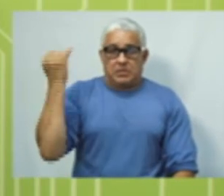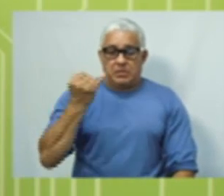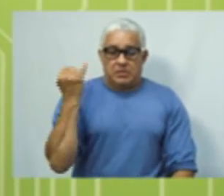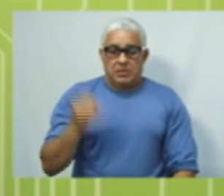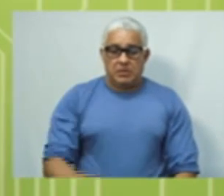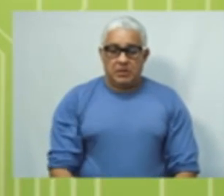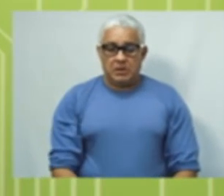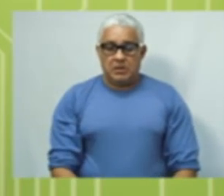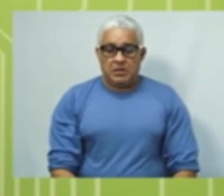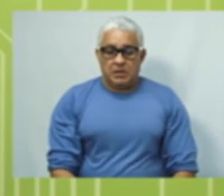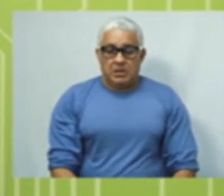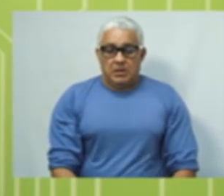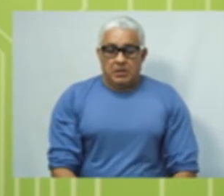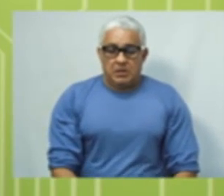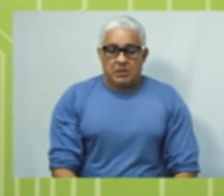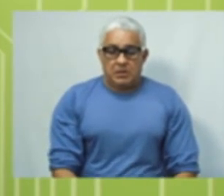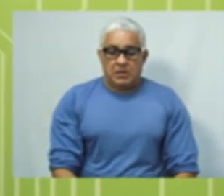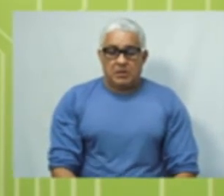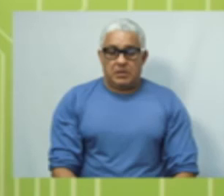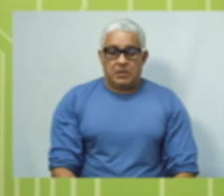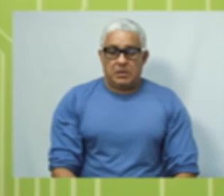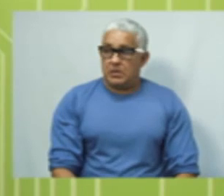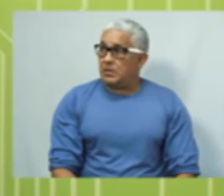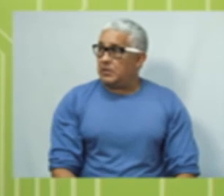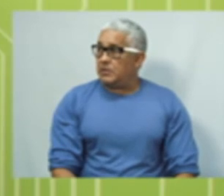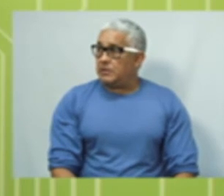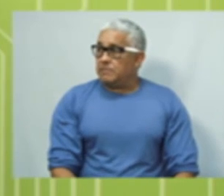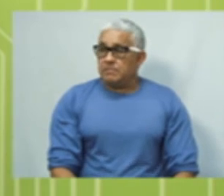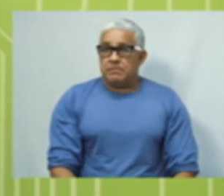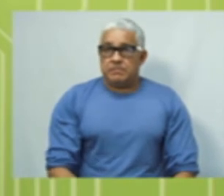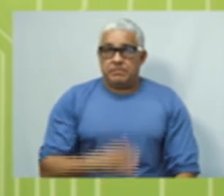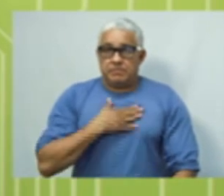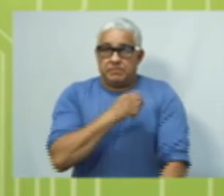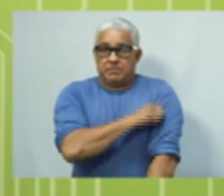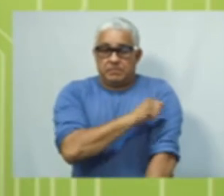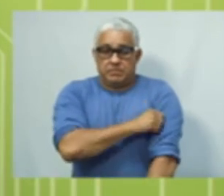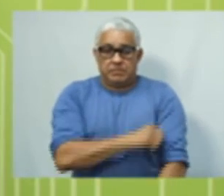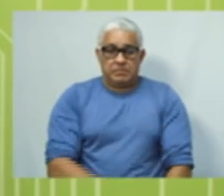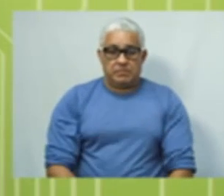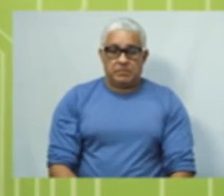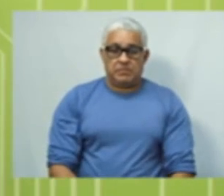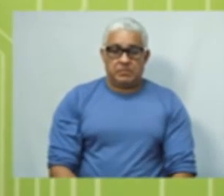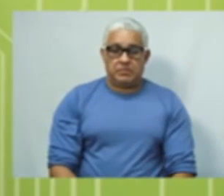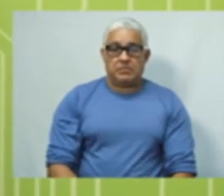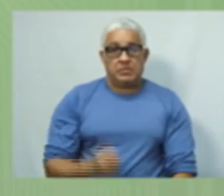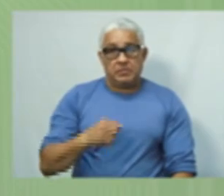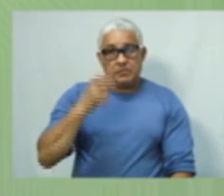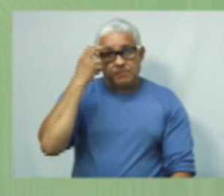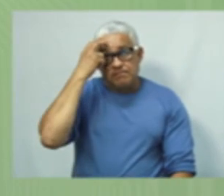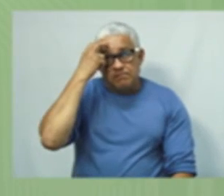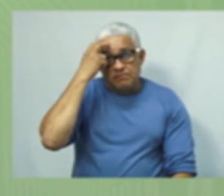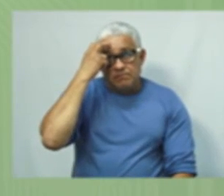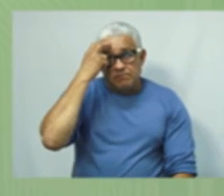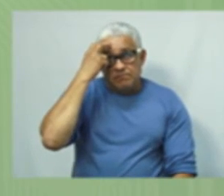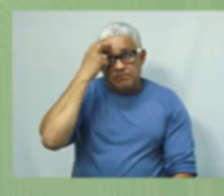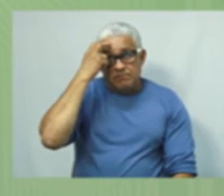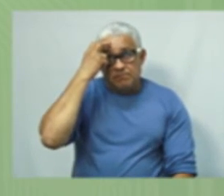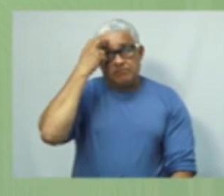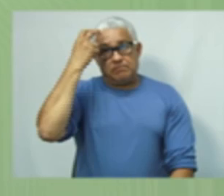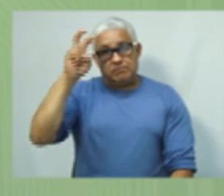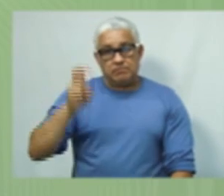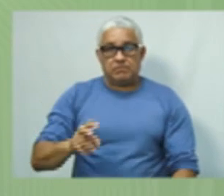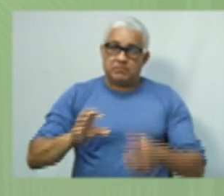importante que eu costumo sempre falar para os meus alunos, né? Ser culto para ser livre. Né? Eu só